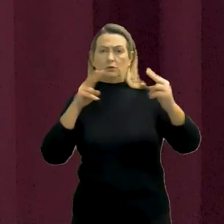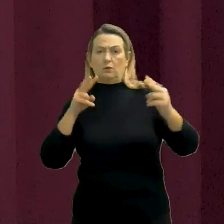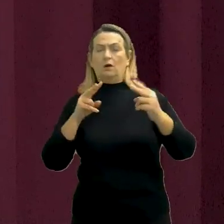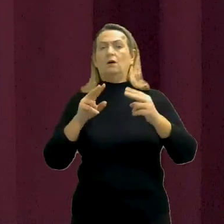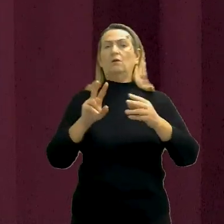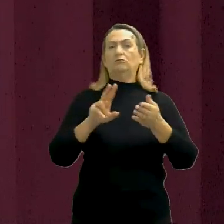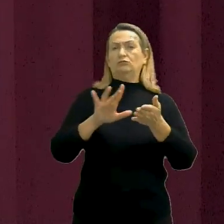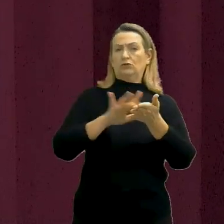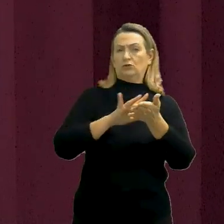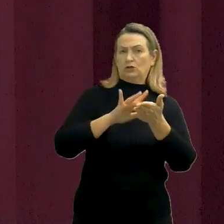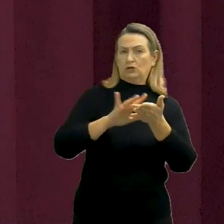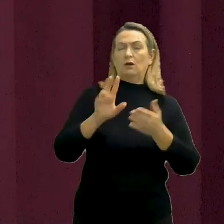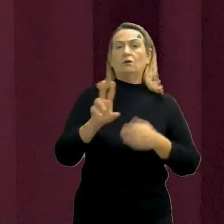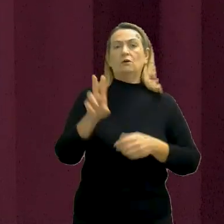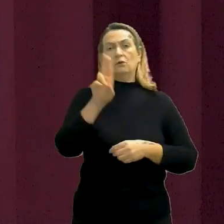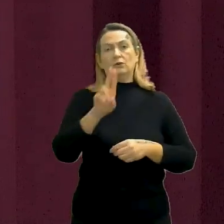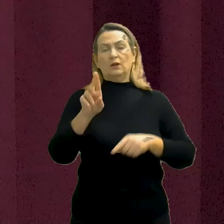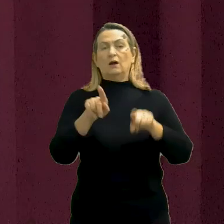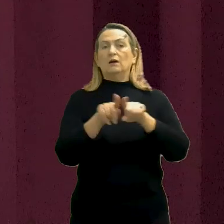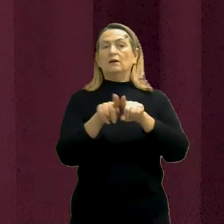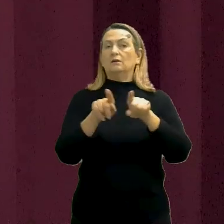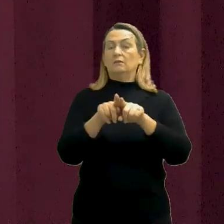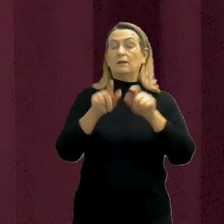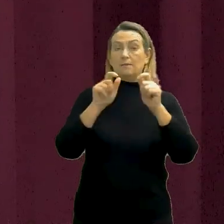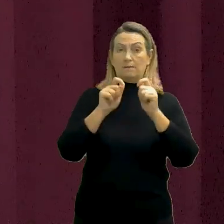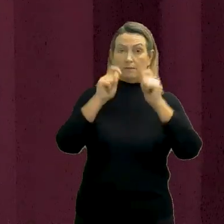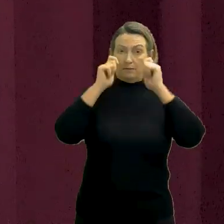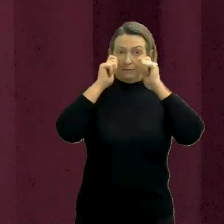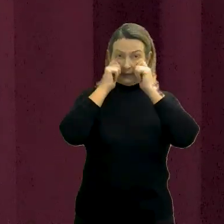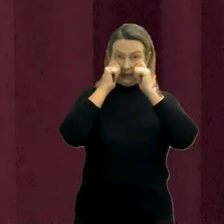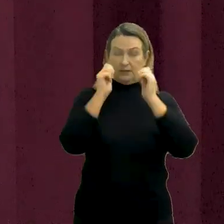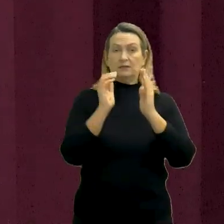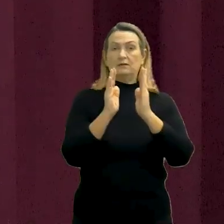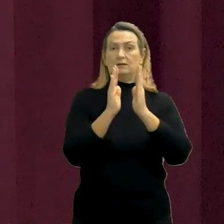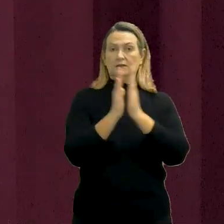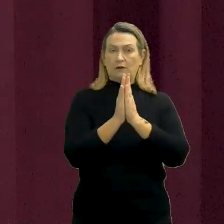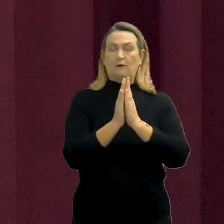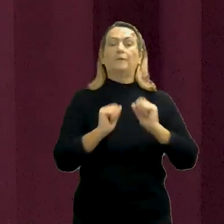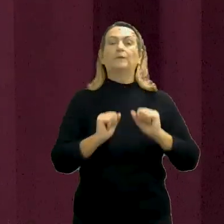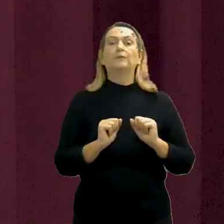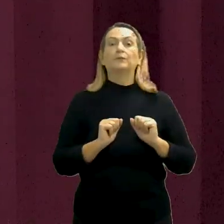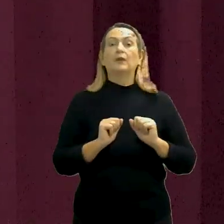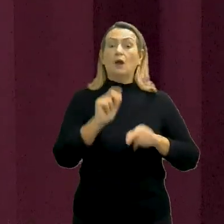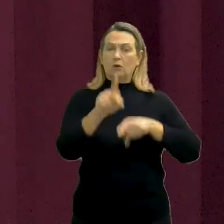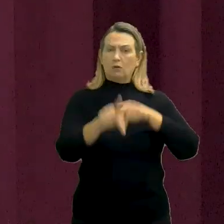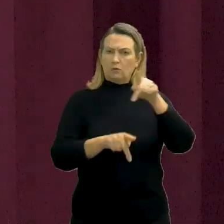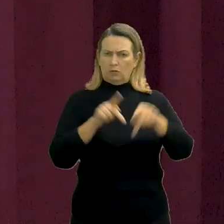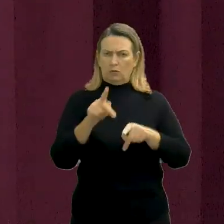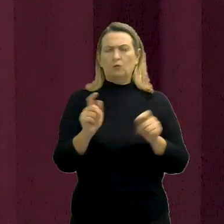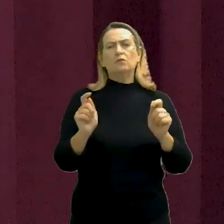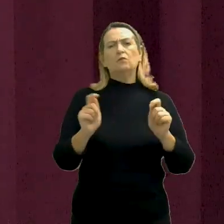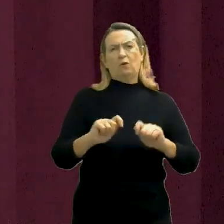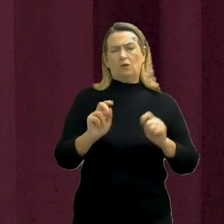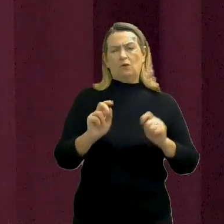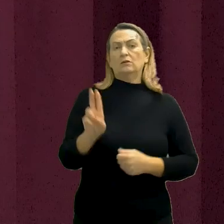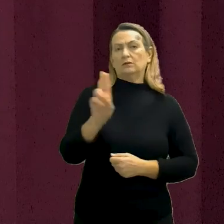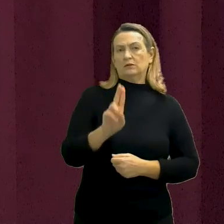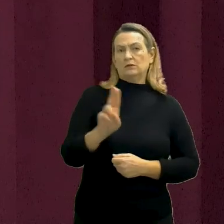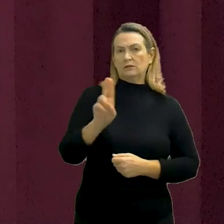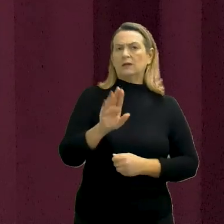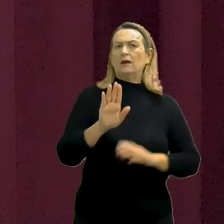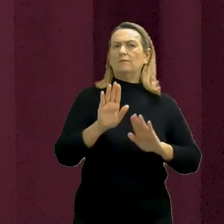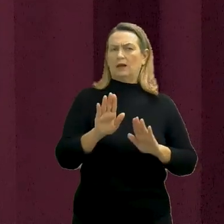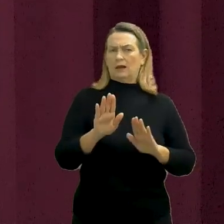utilizados pela população claro que eh tem que utilizá-las com ponderação não é qualquer denúncia mas uma denúncia